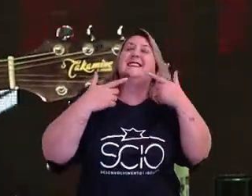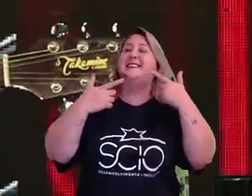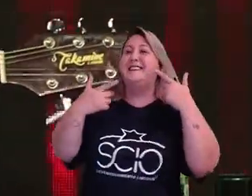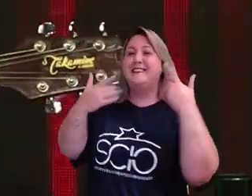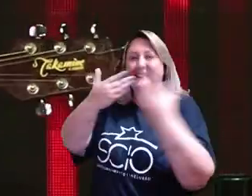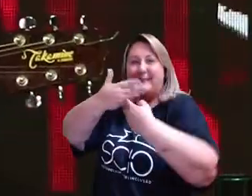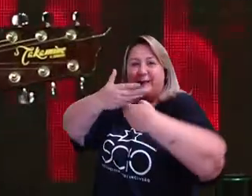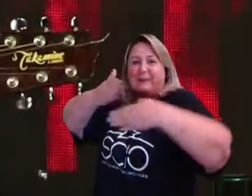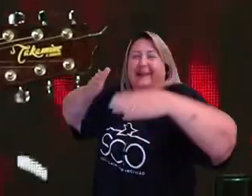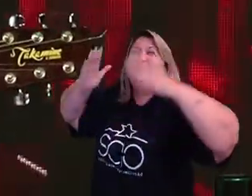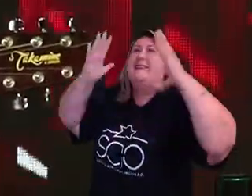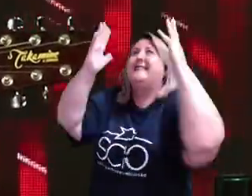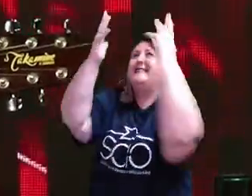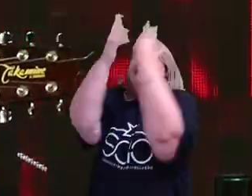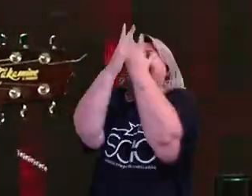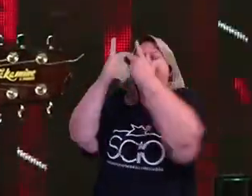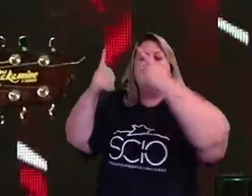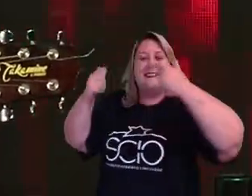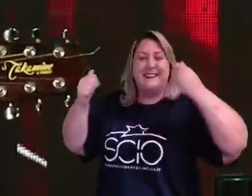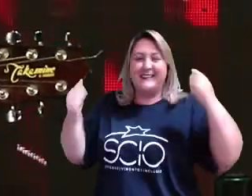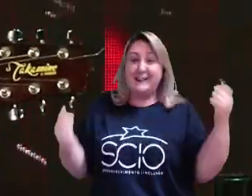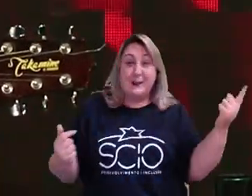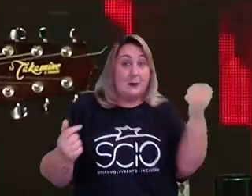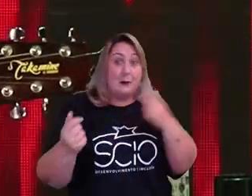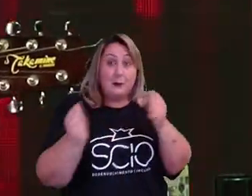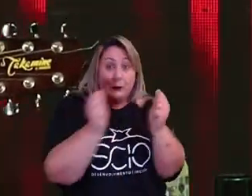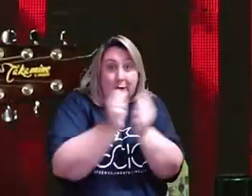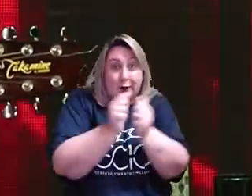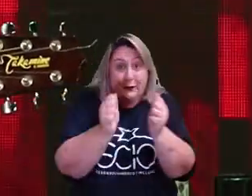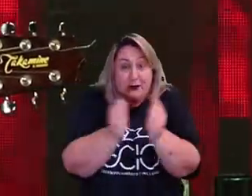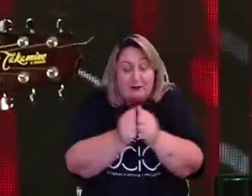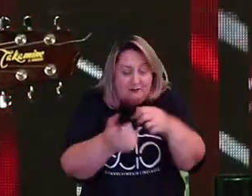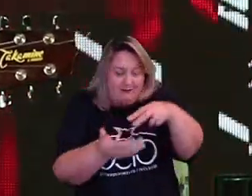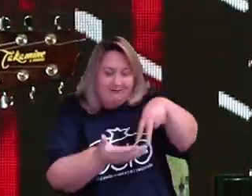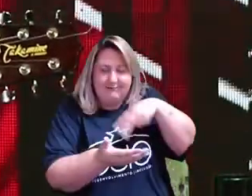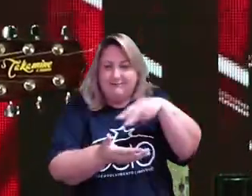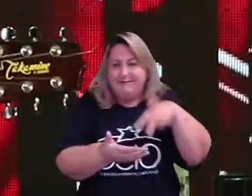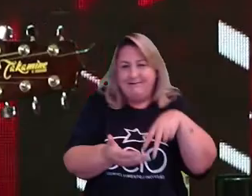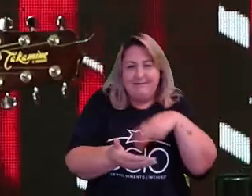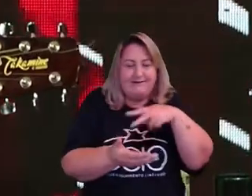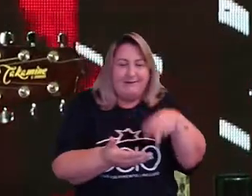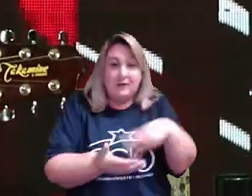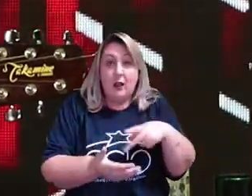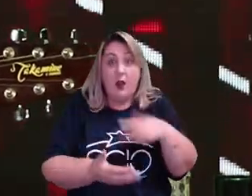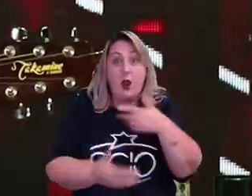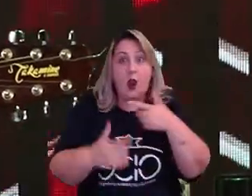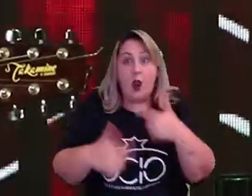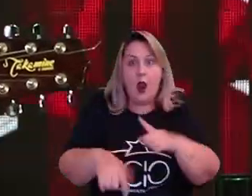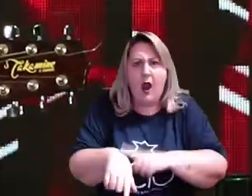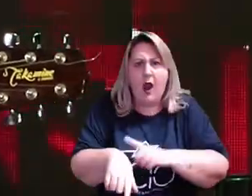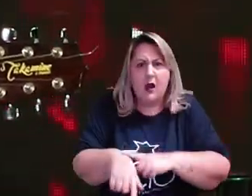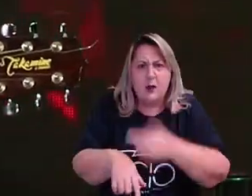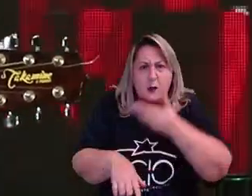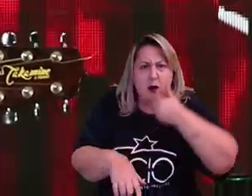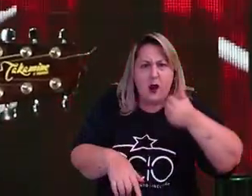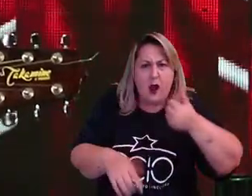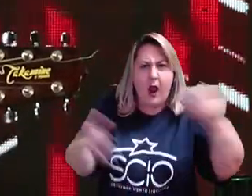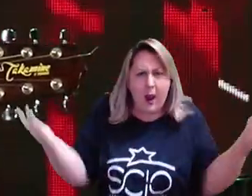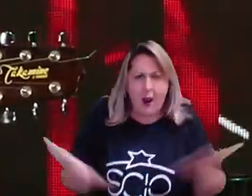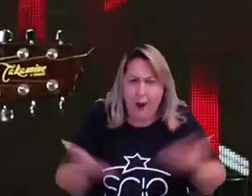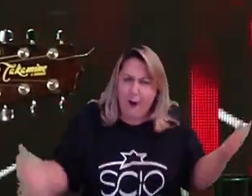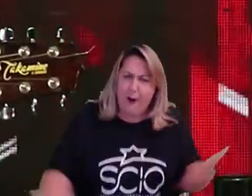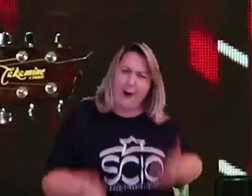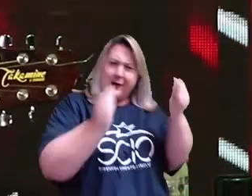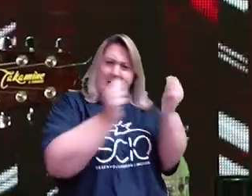sorriso abre as portas do paraíso, vem comigo pra gente dançar. A melhor hora sempre